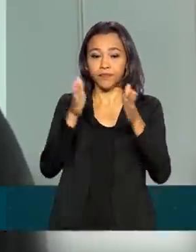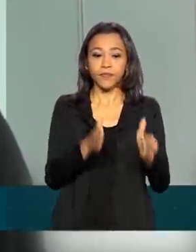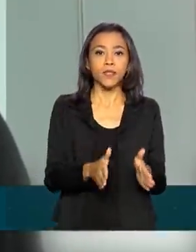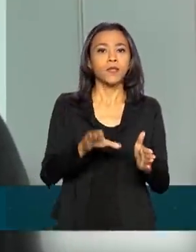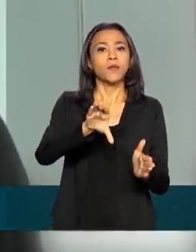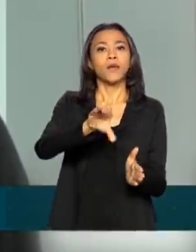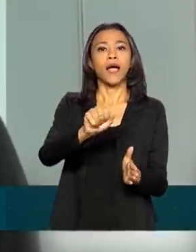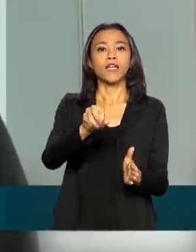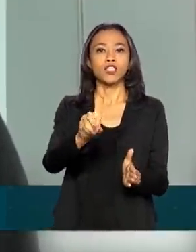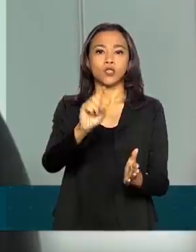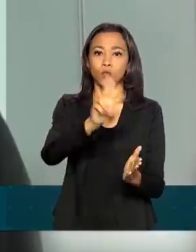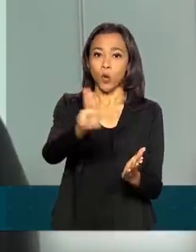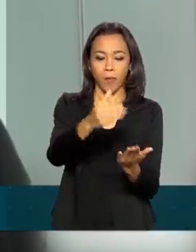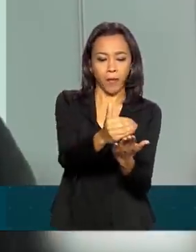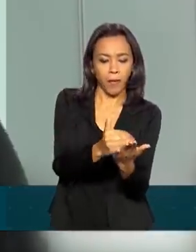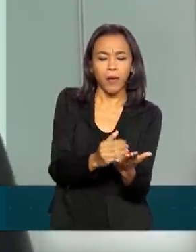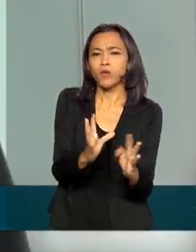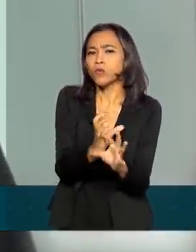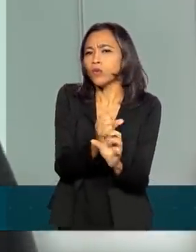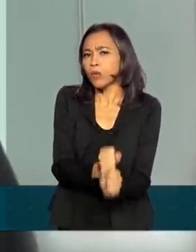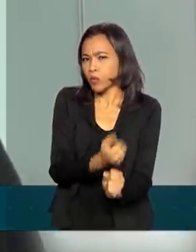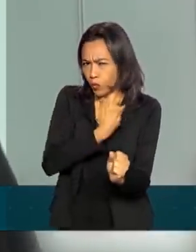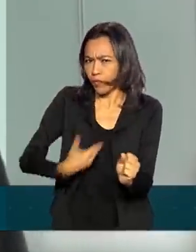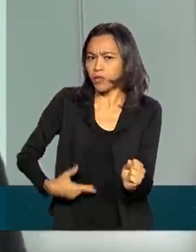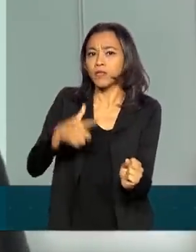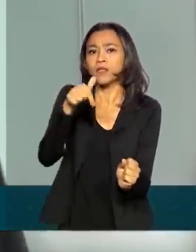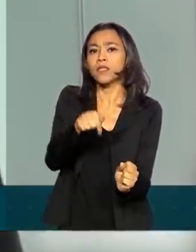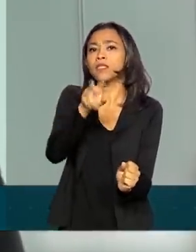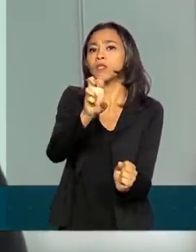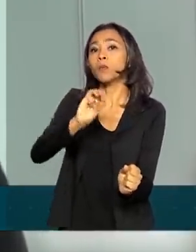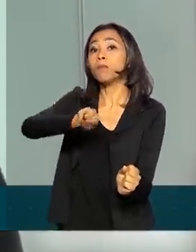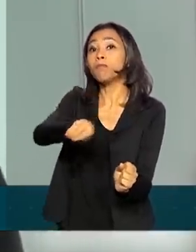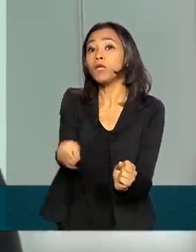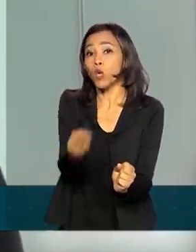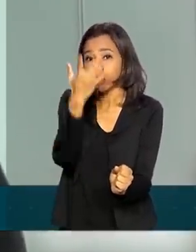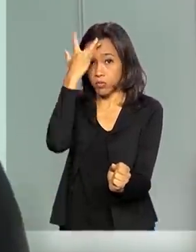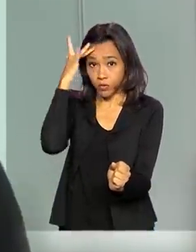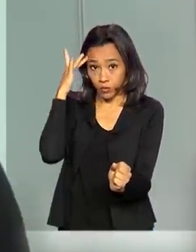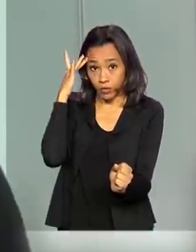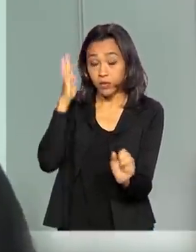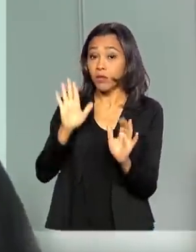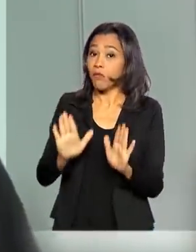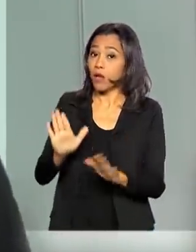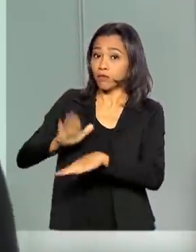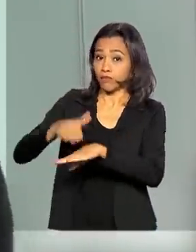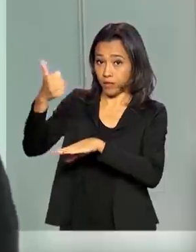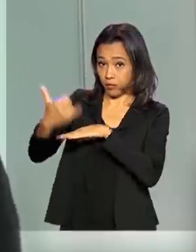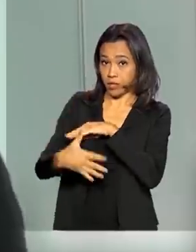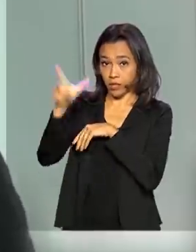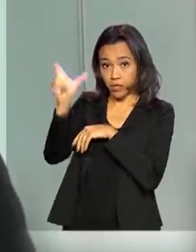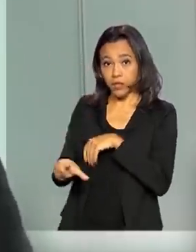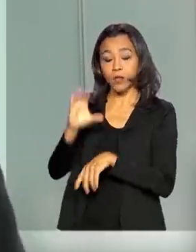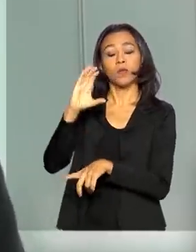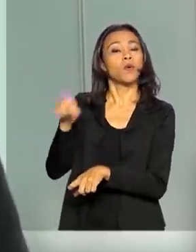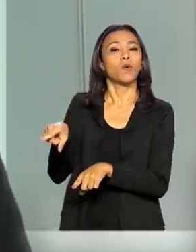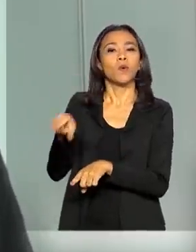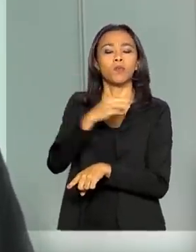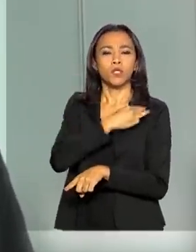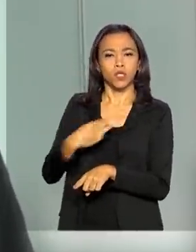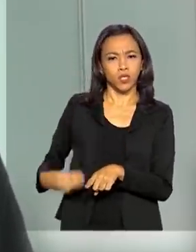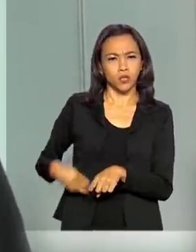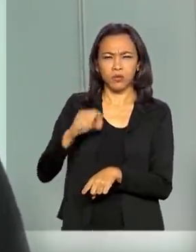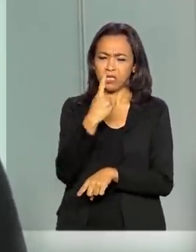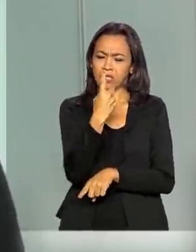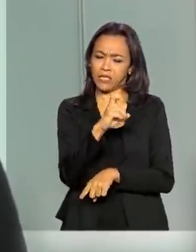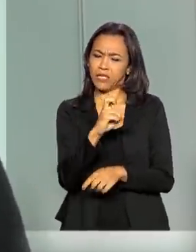75 milhões de brasileiros, mas de acordo com o Ministro da Cidadania, de 15 a 20 milhões